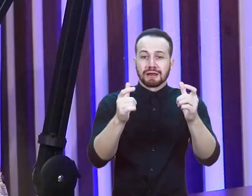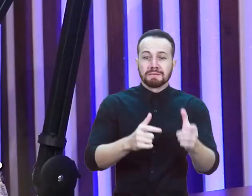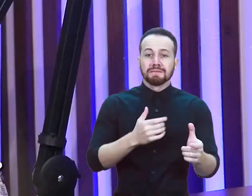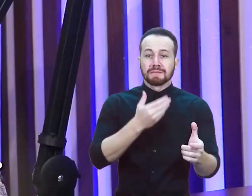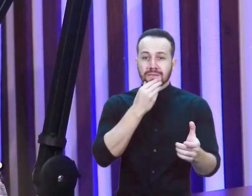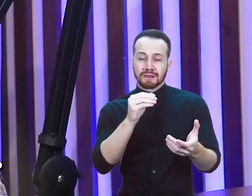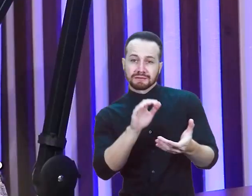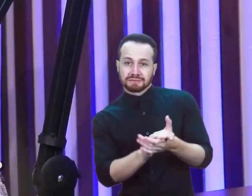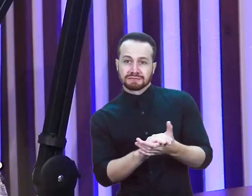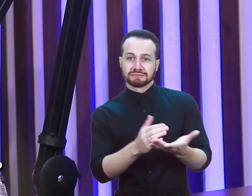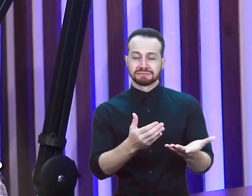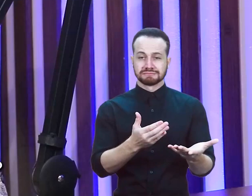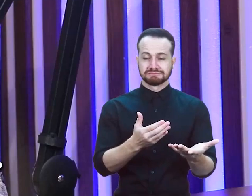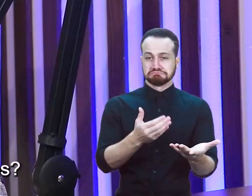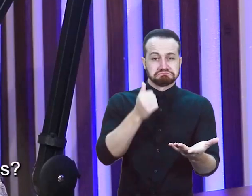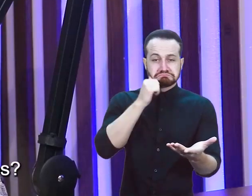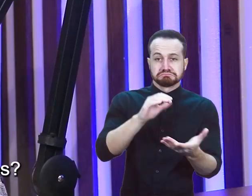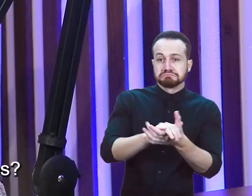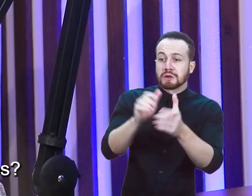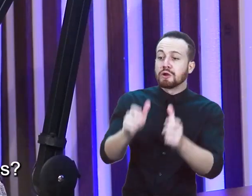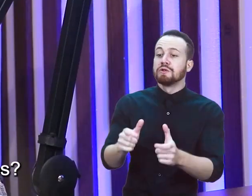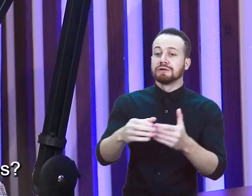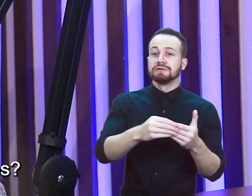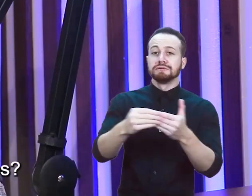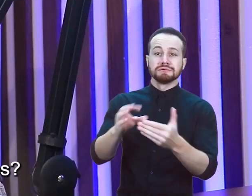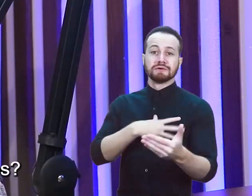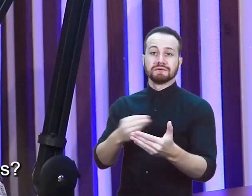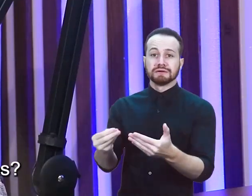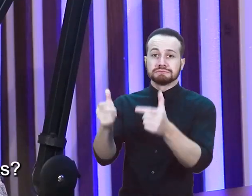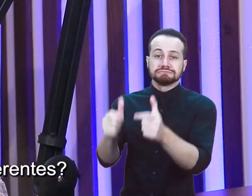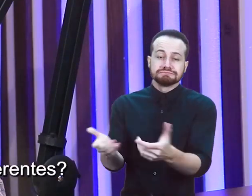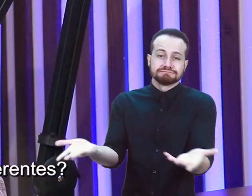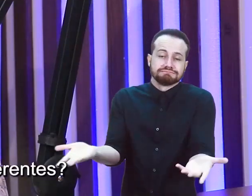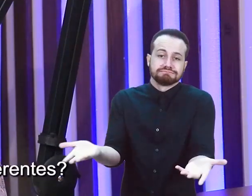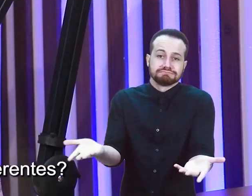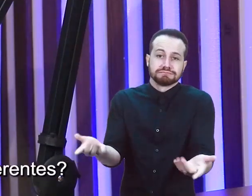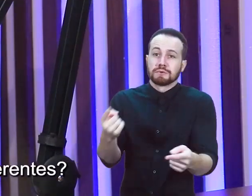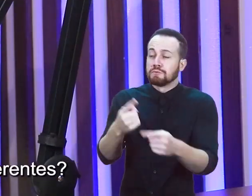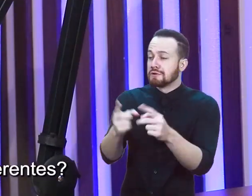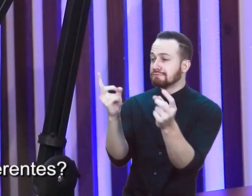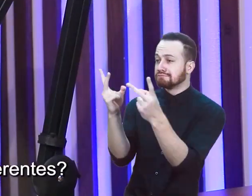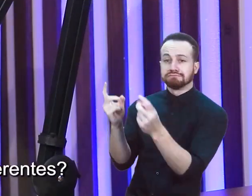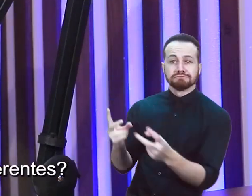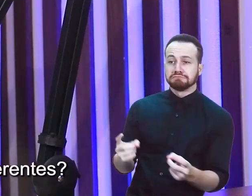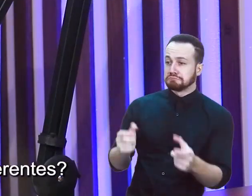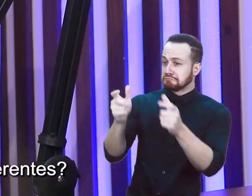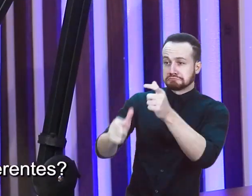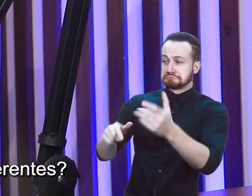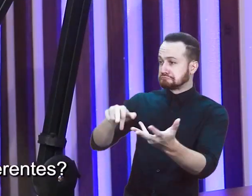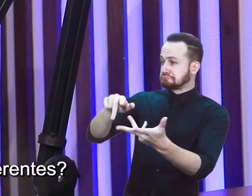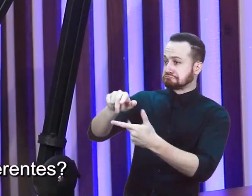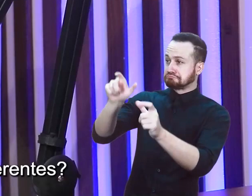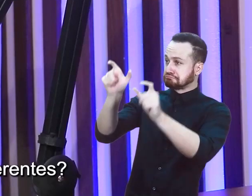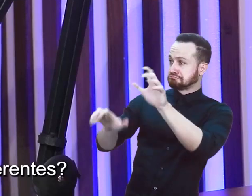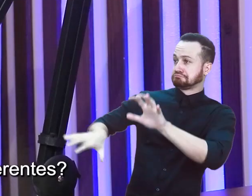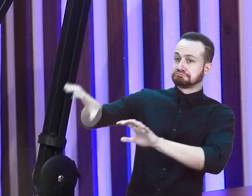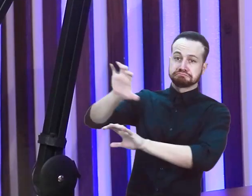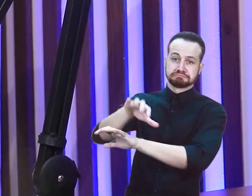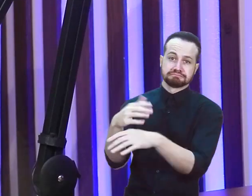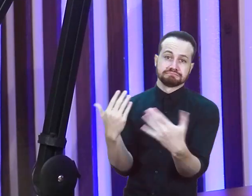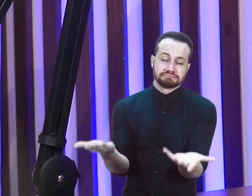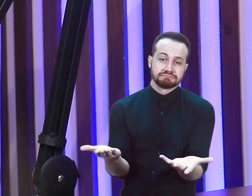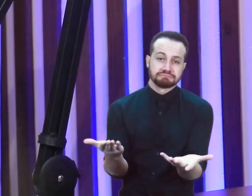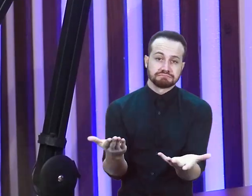esposo? Onde está minha esposa? Para onde levaram meus filhos? Que eles vendiam para lugares diferentes. Uhum.